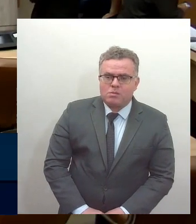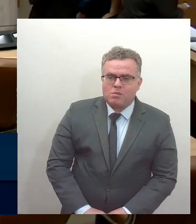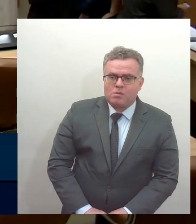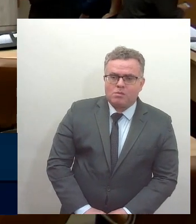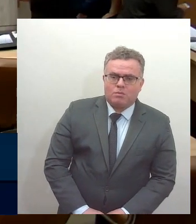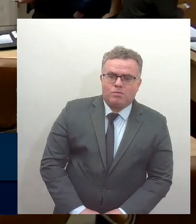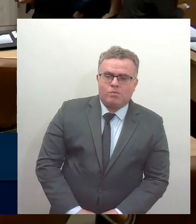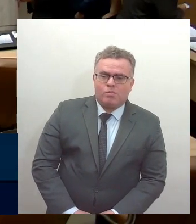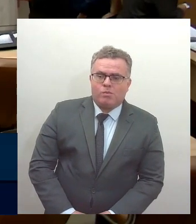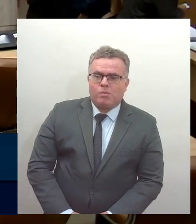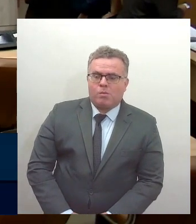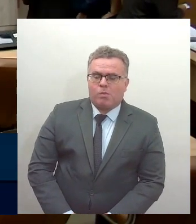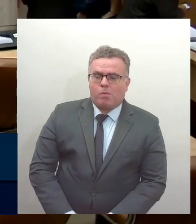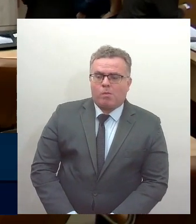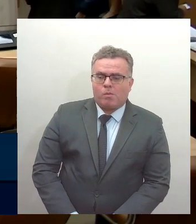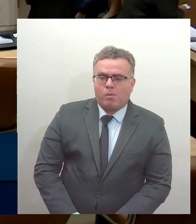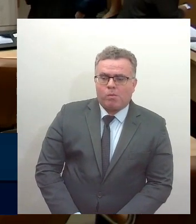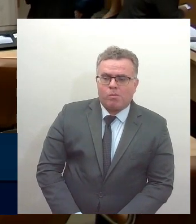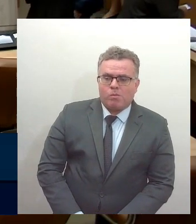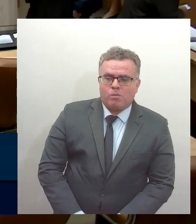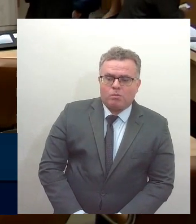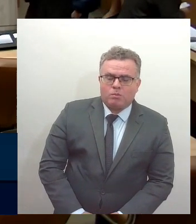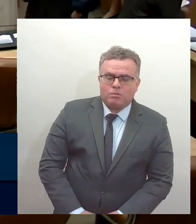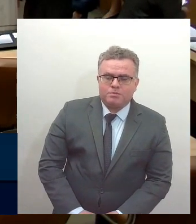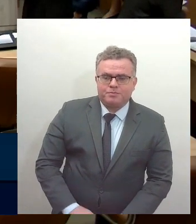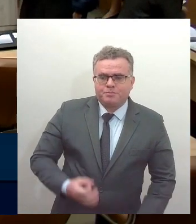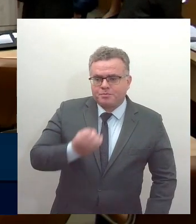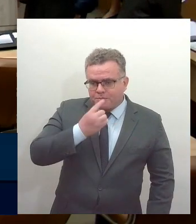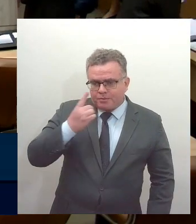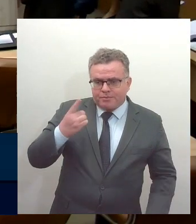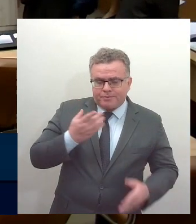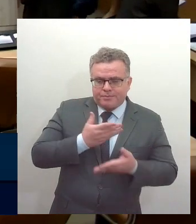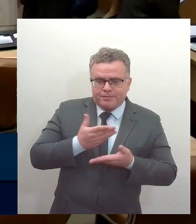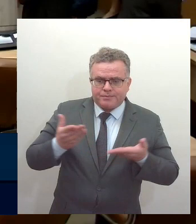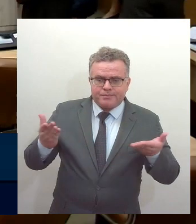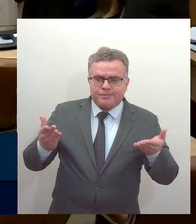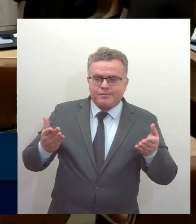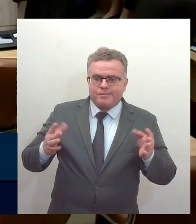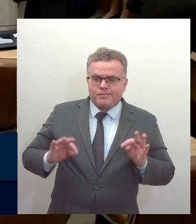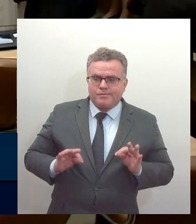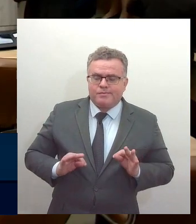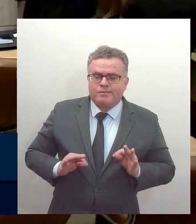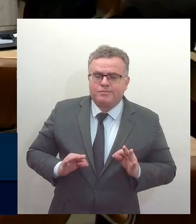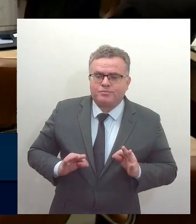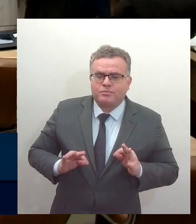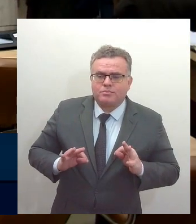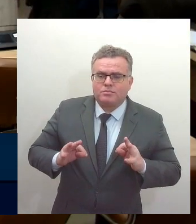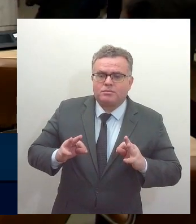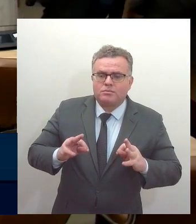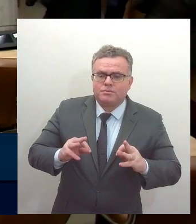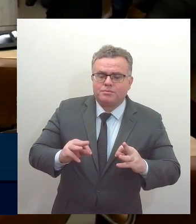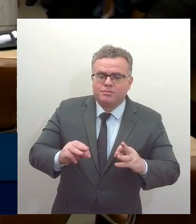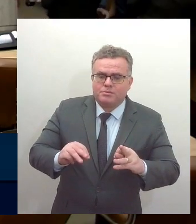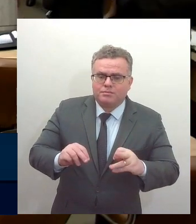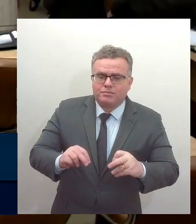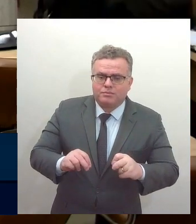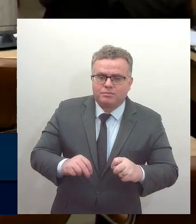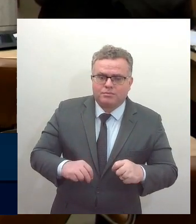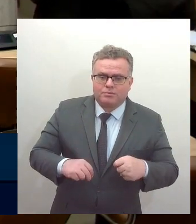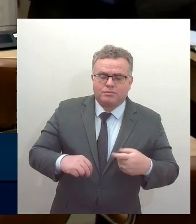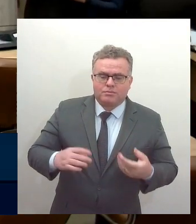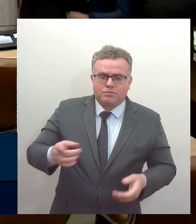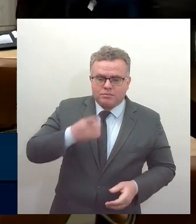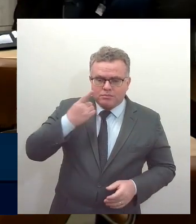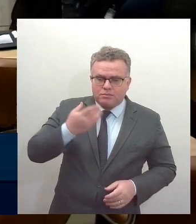Bom dia, seu presidente, bom dia aos deputados. Vou citá-los um por um, já que